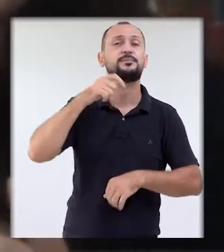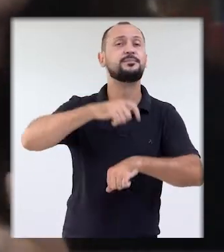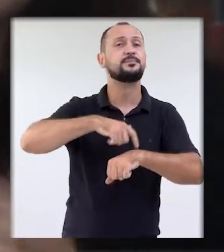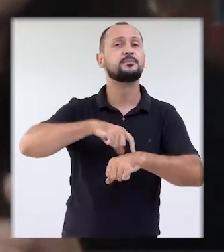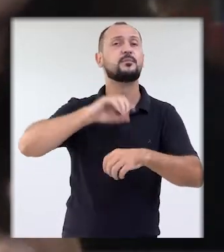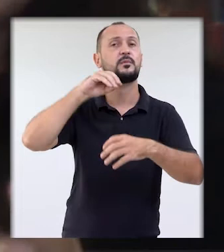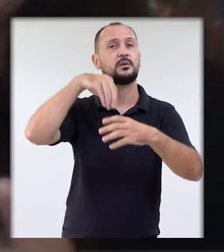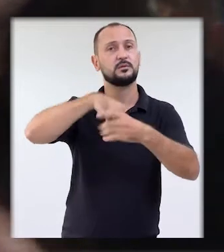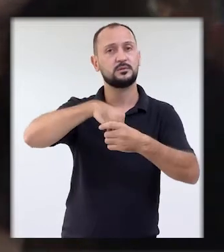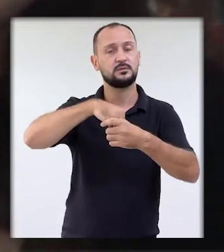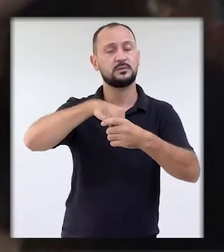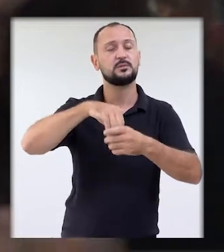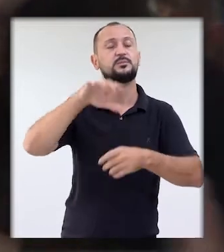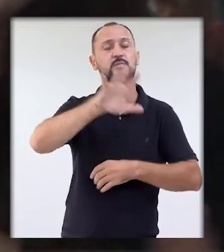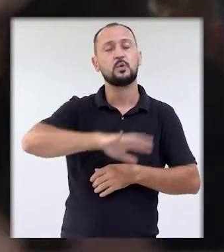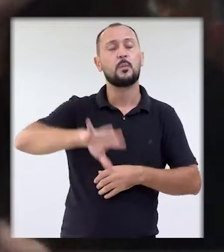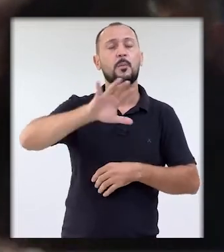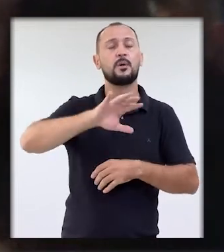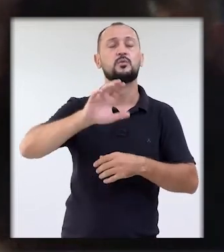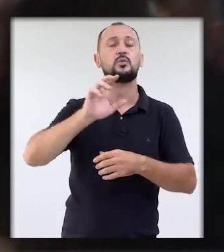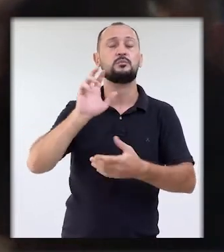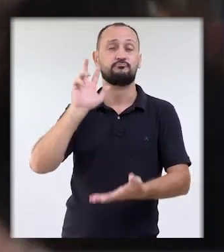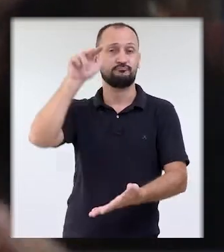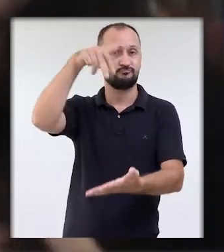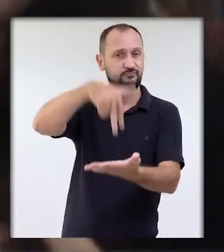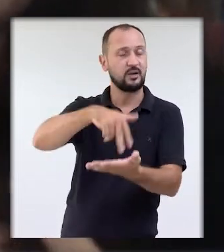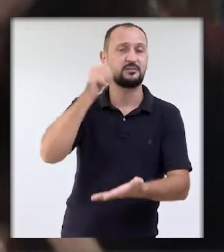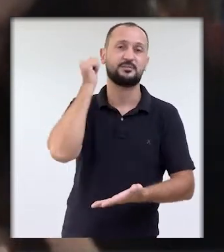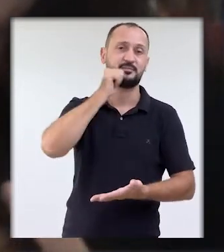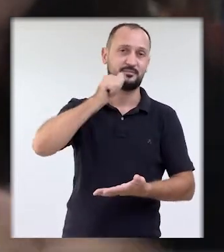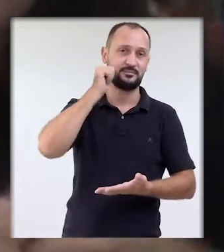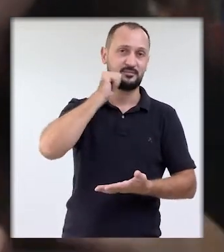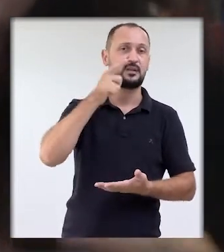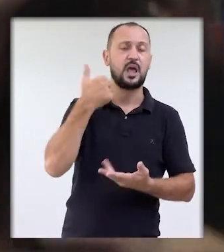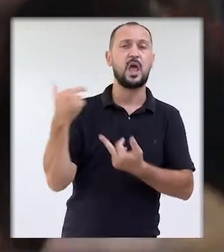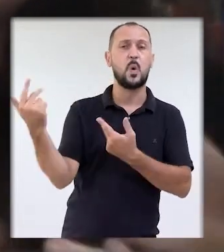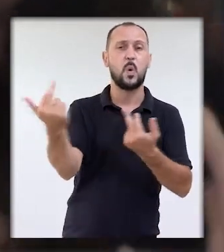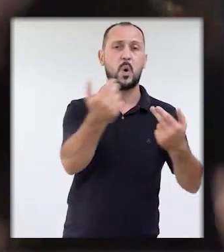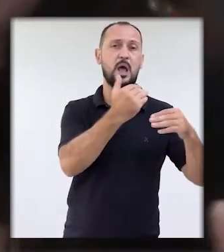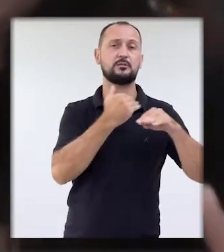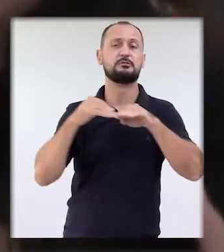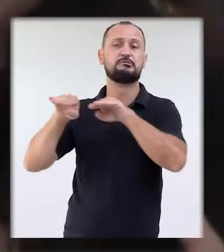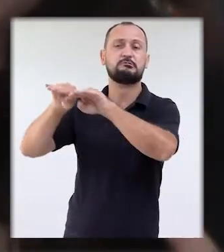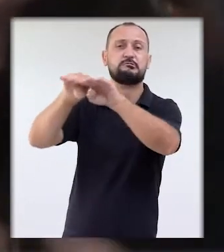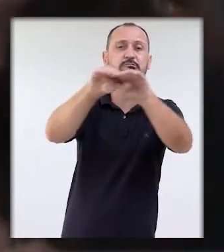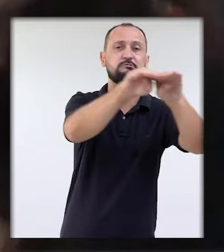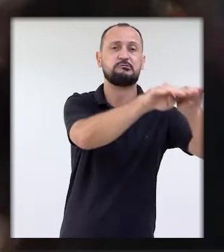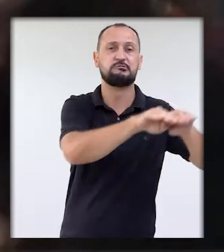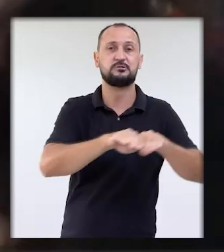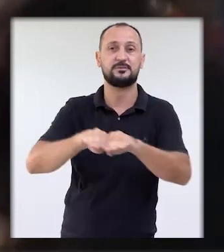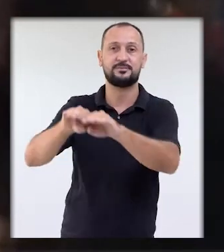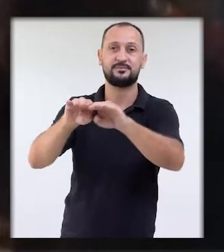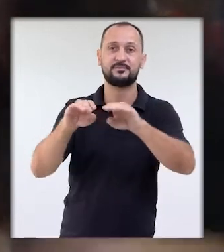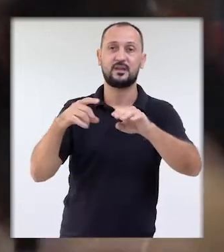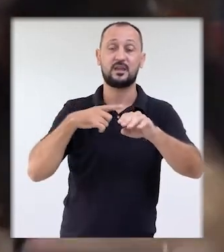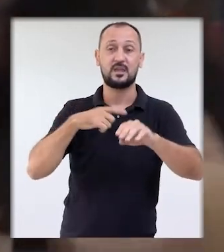pena, principalmente dentro do espectro do feminismo, né? Que é o espectro da igualdade, né? A gente quer